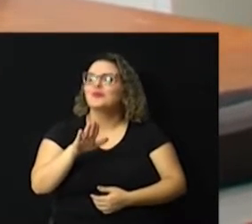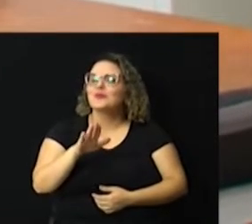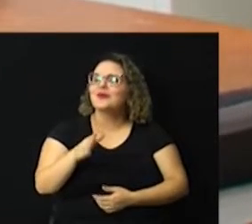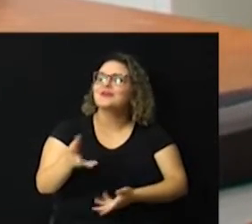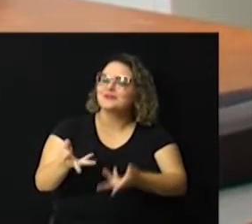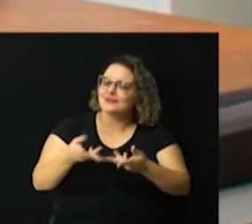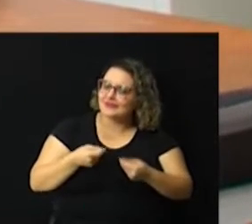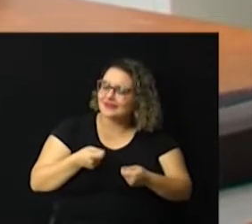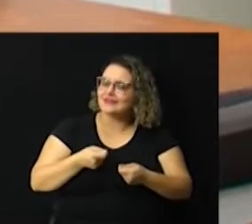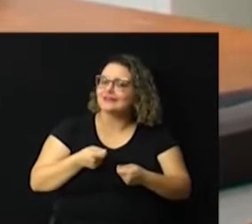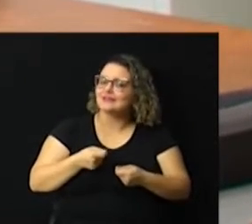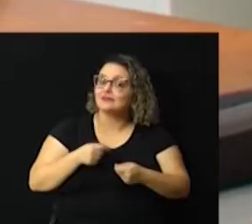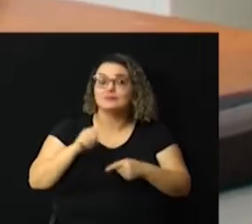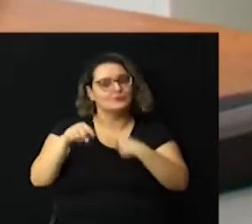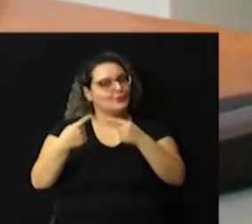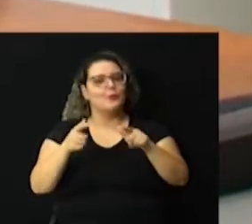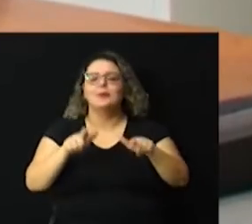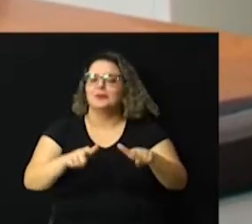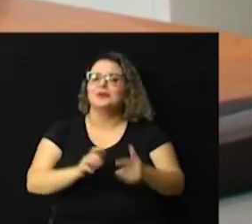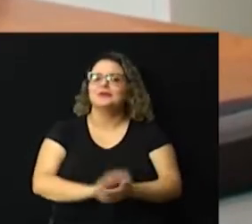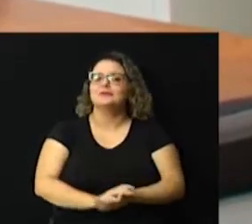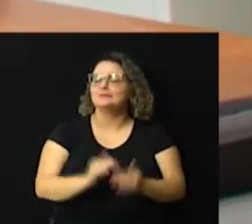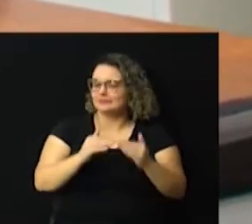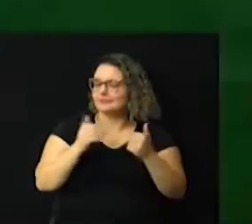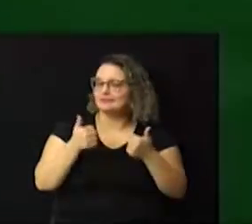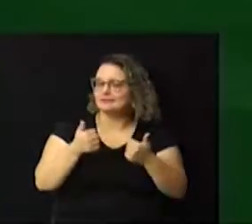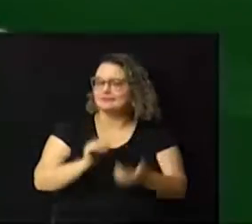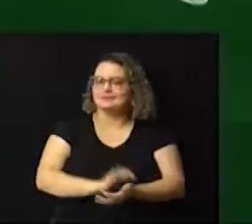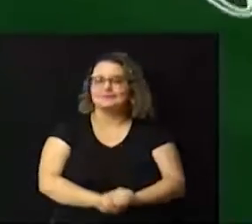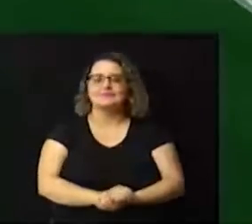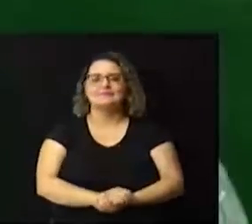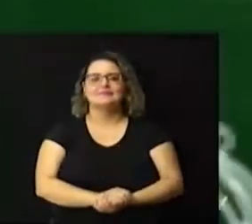uma convidada, aqui de um outro local. Combinado?